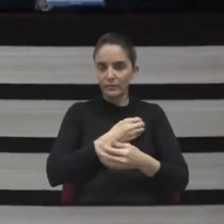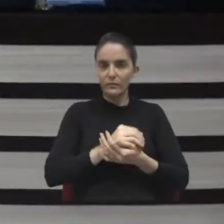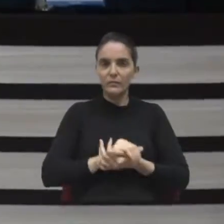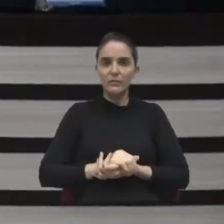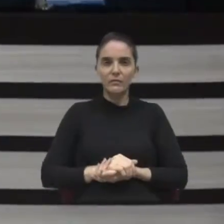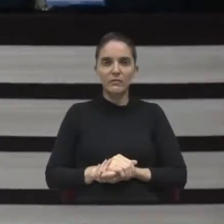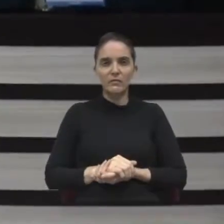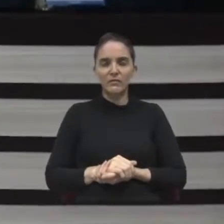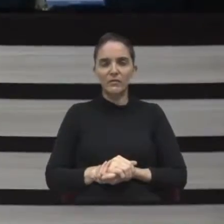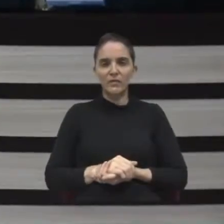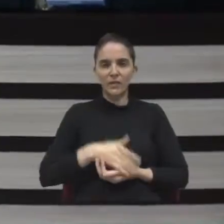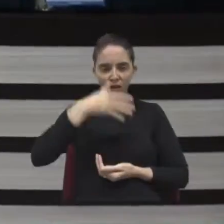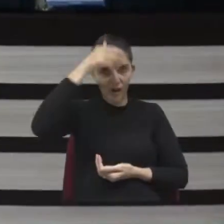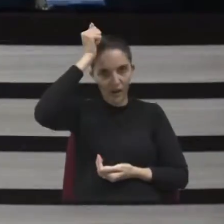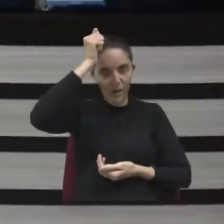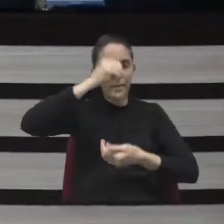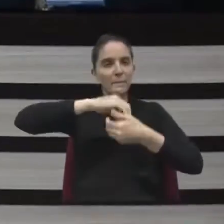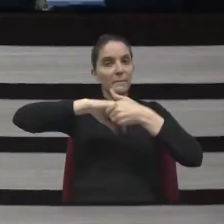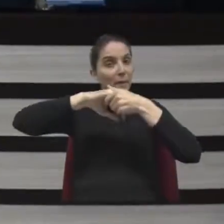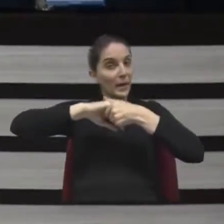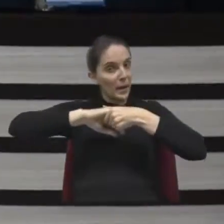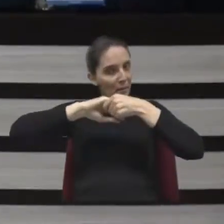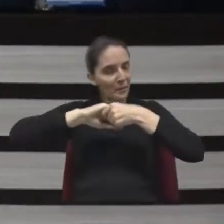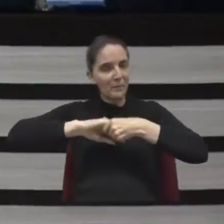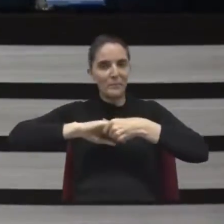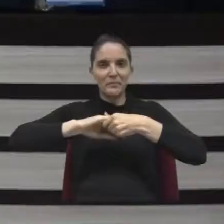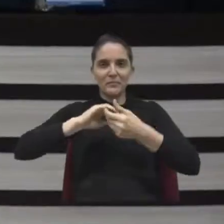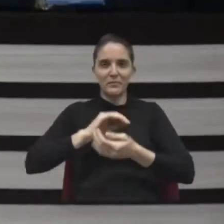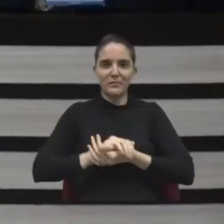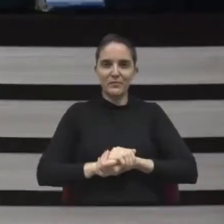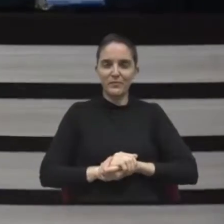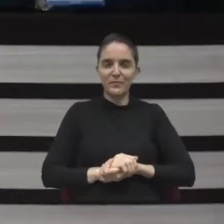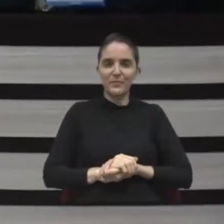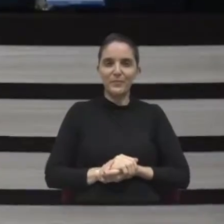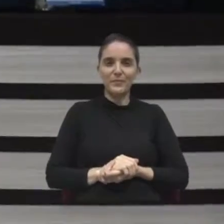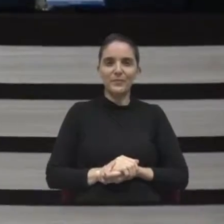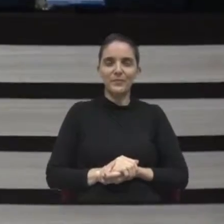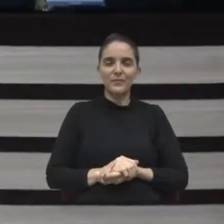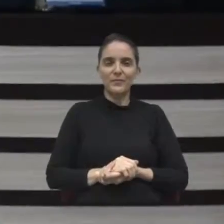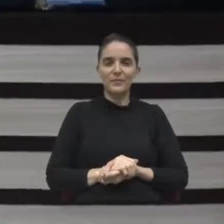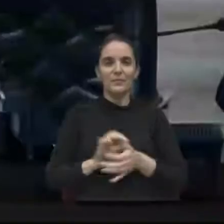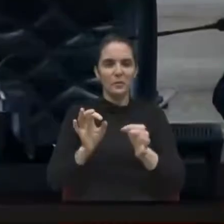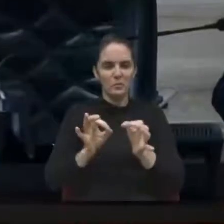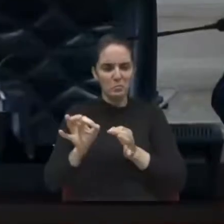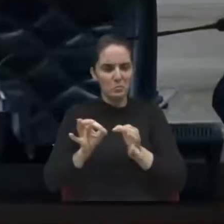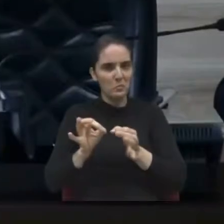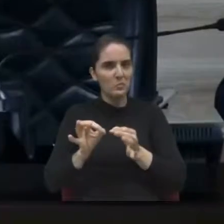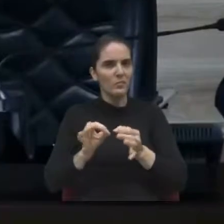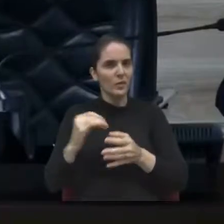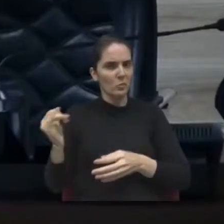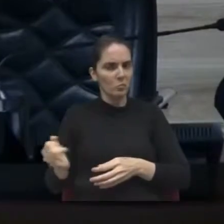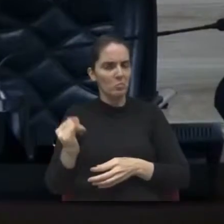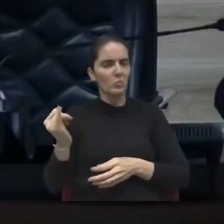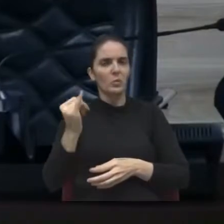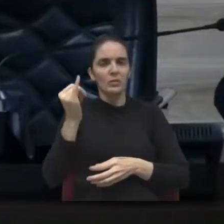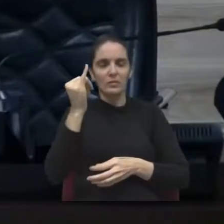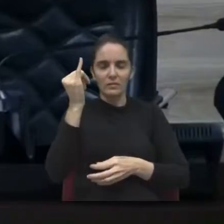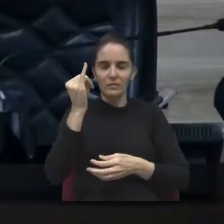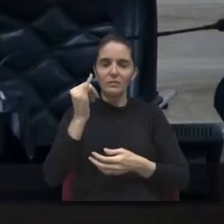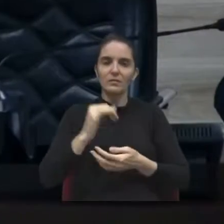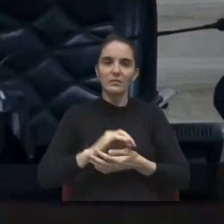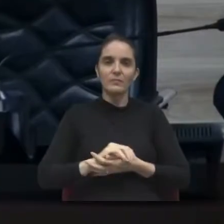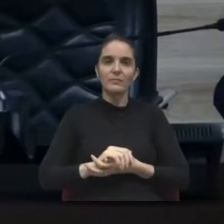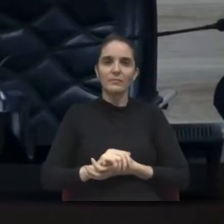Toninho, parabéns pelo projeto de utilidade pública, um projeto importante que